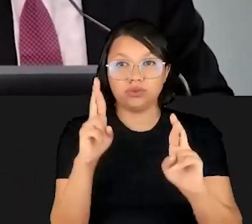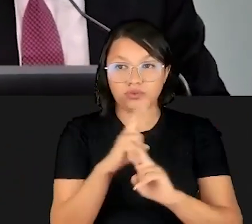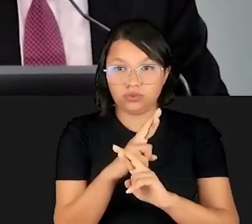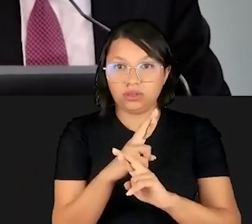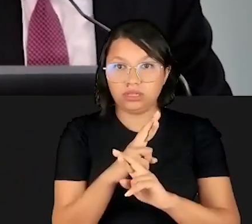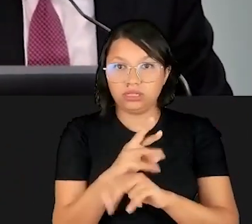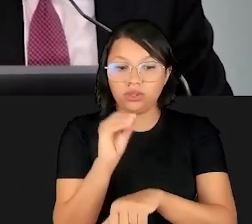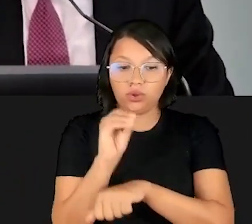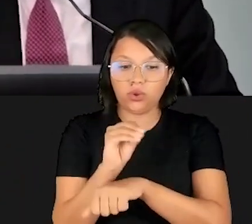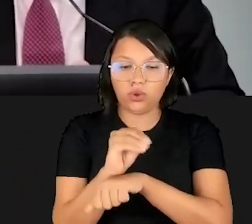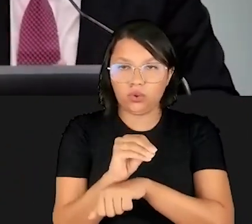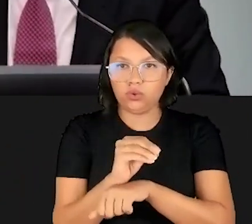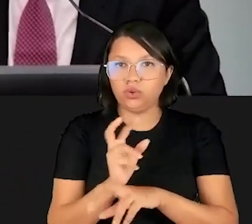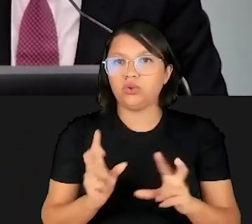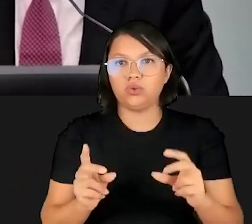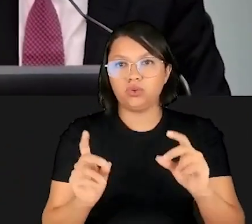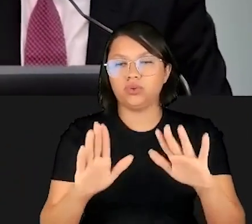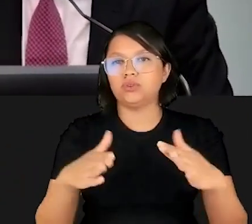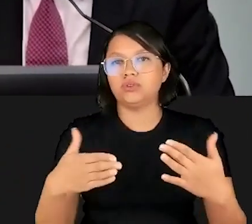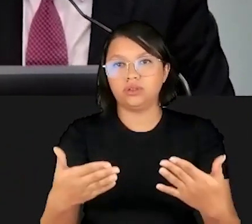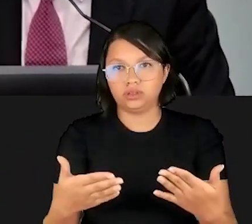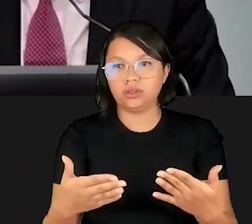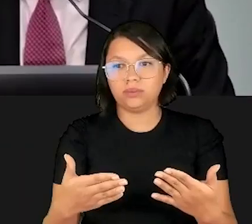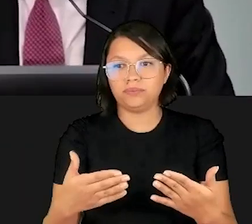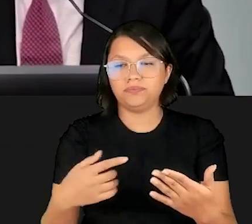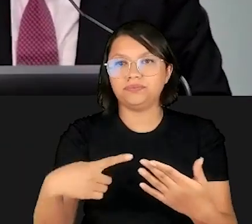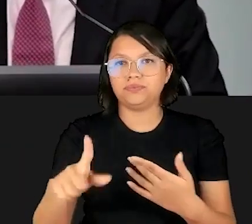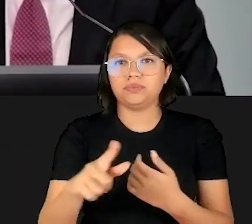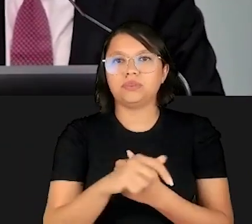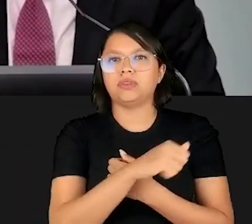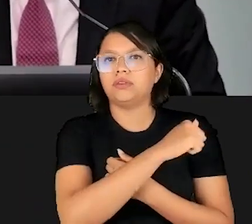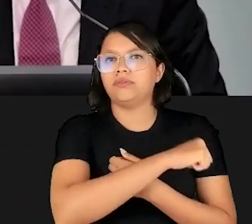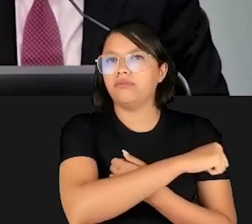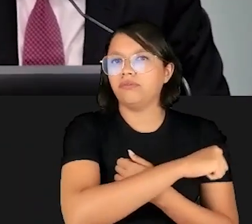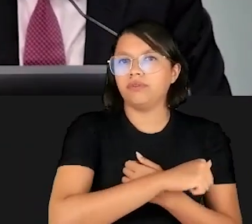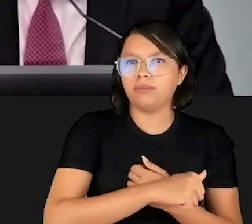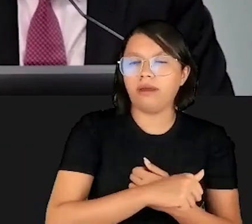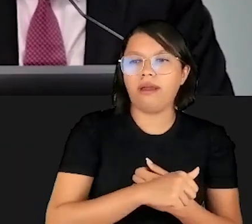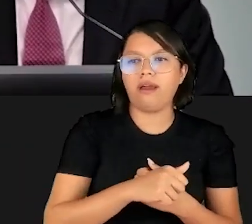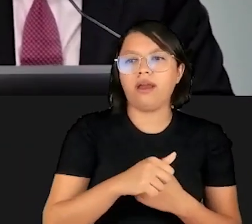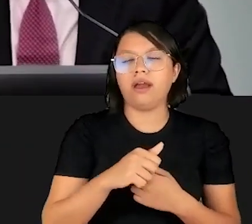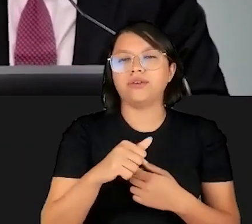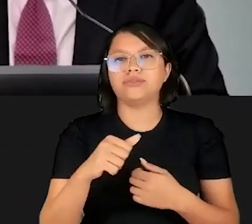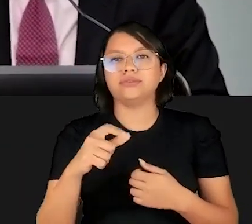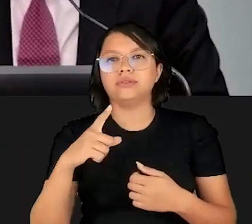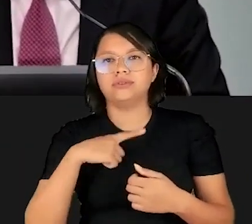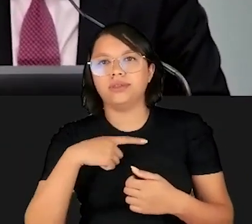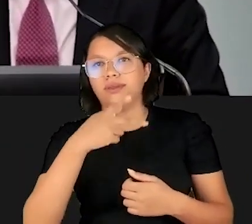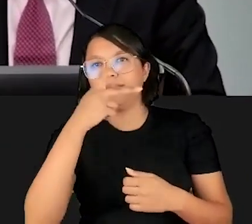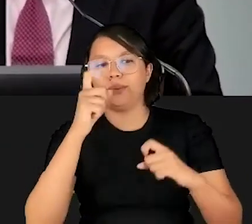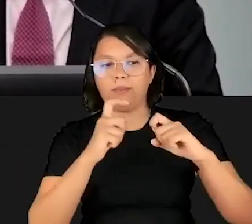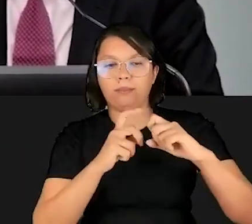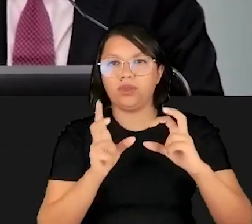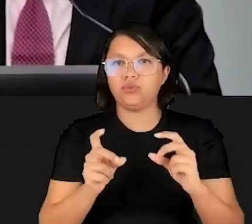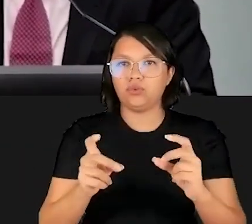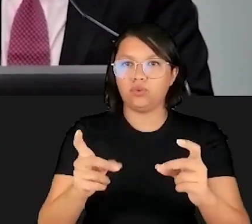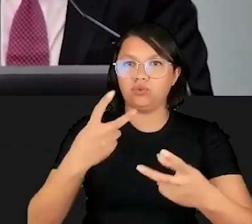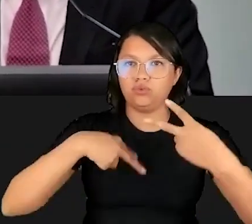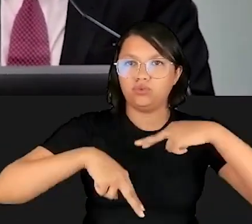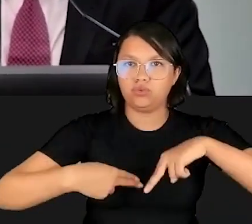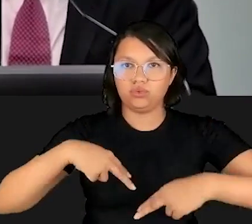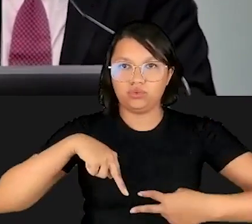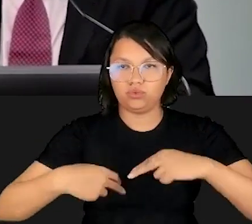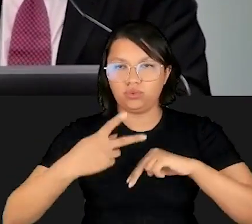ao tratamento do câncer. Então, você tem que ter a enfermagem que trata câncer, você tem que ter o oncologista, o cirurgião, o radioterapeuta,